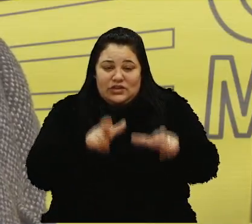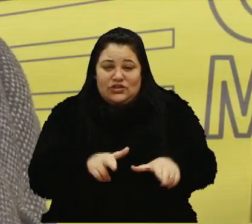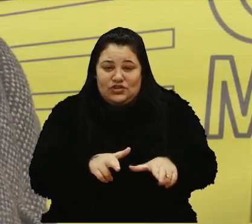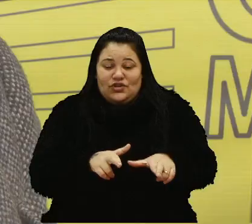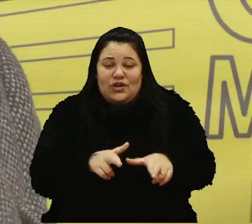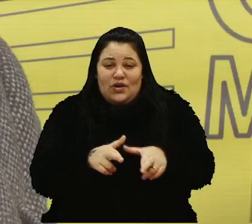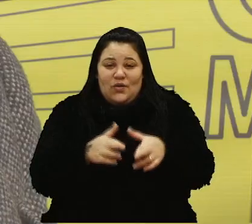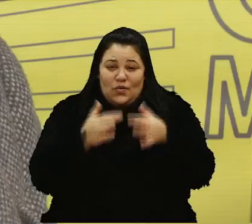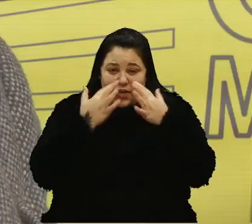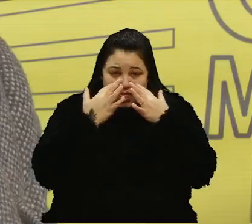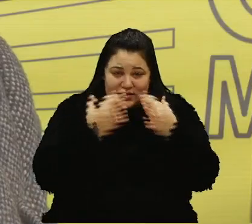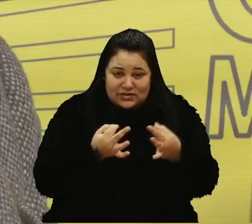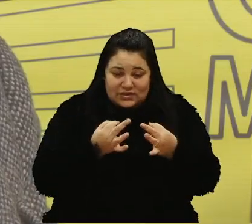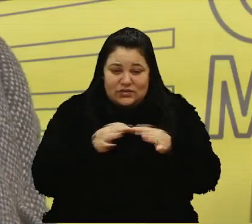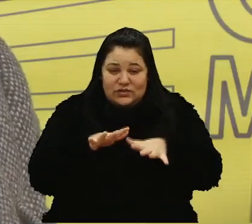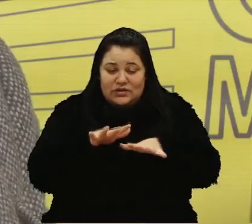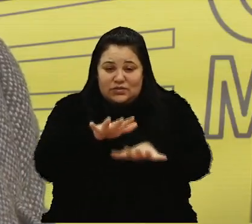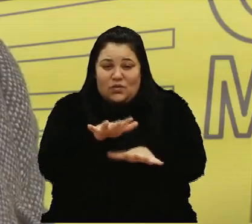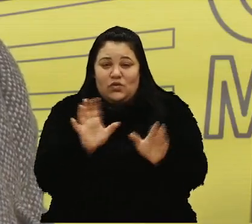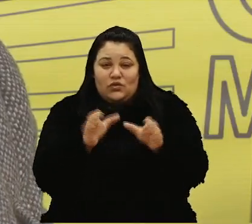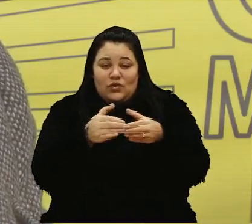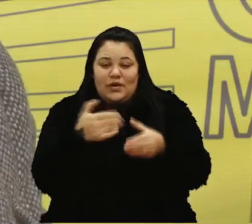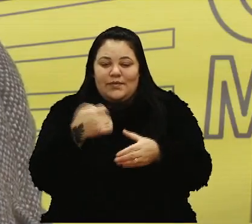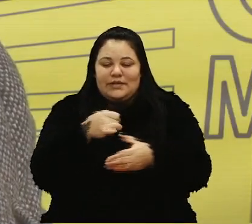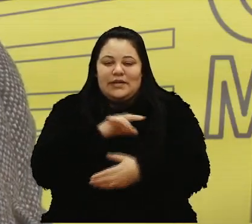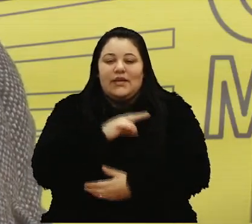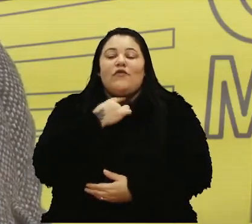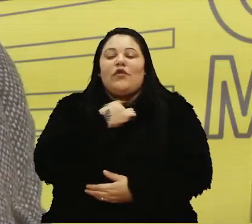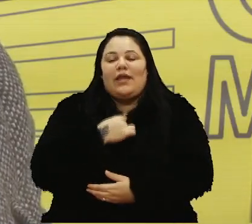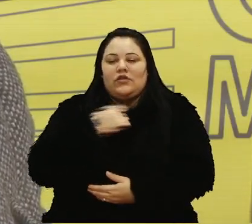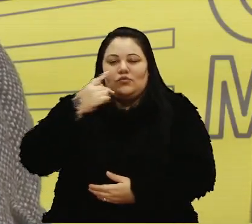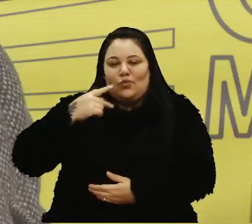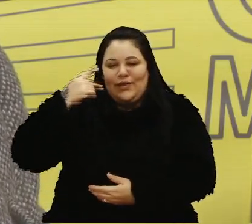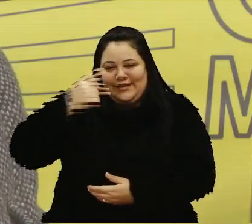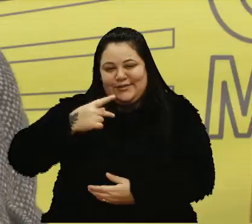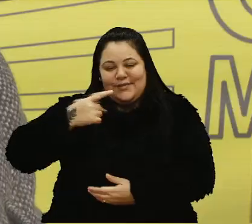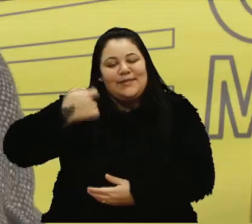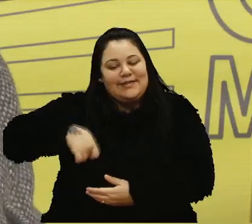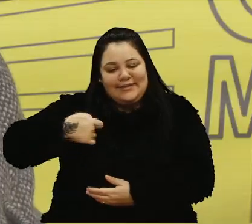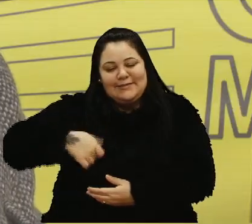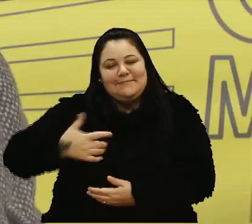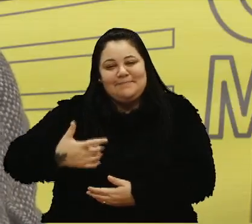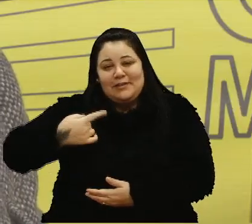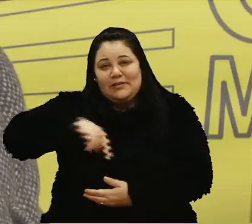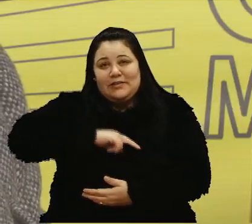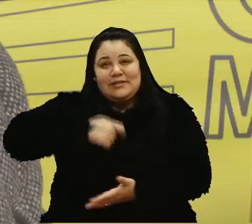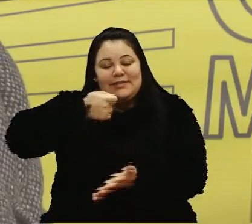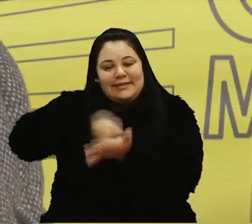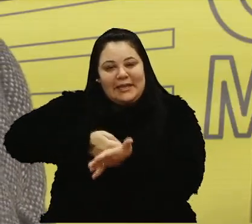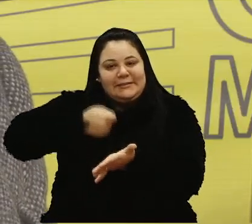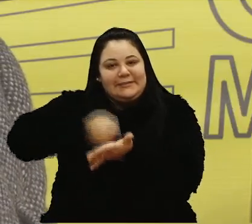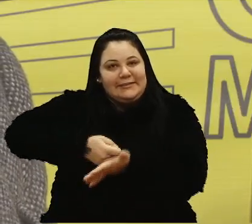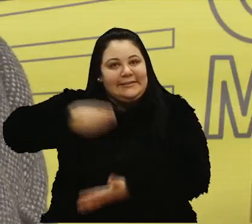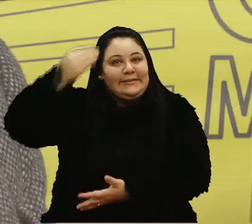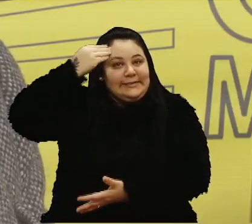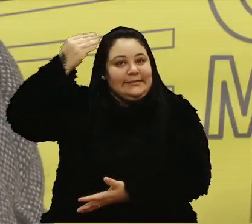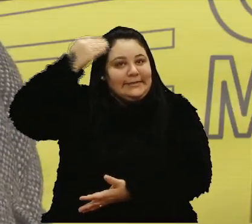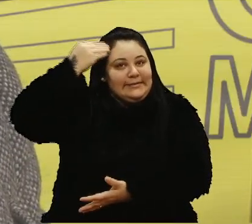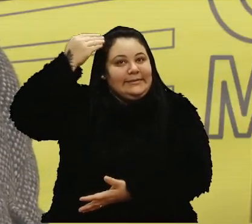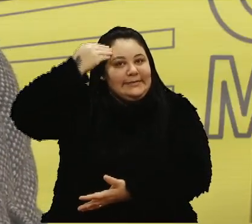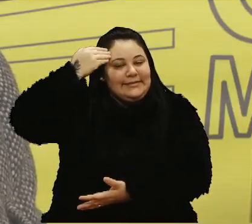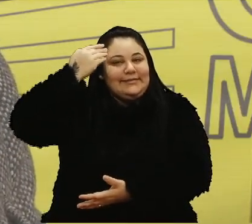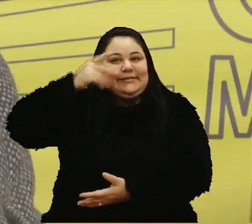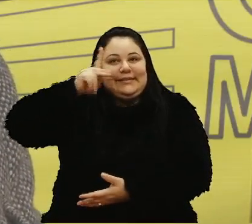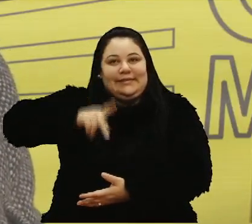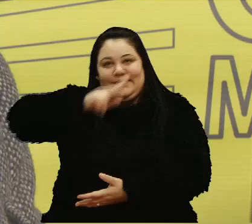transporte coletivo e para isso tem que ter vontade política. É o que nós estamos tentando enfiar na cabeça dos nossos prefeitos, né? Que eles